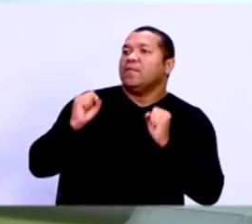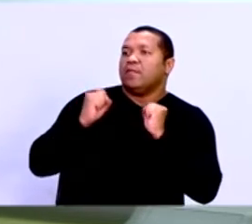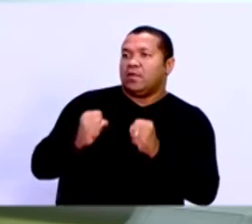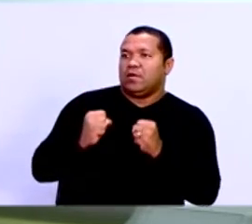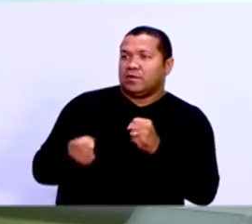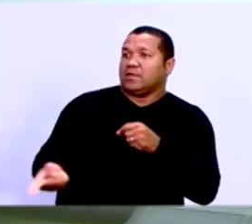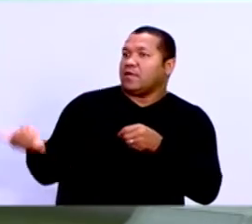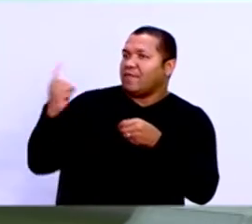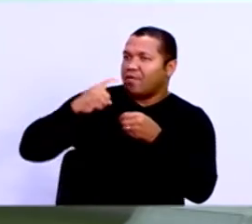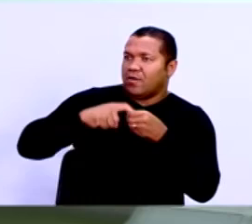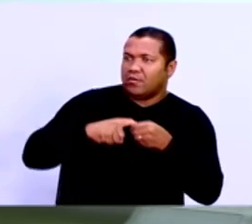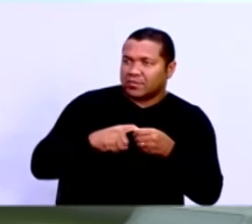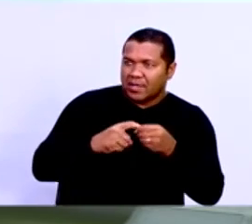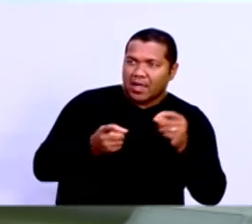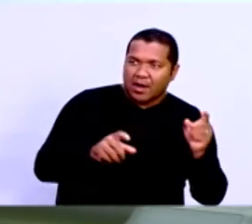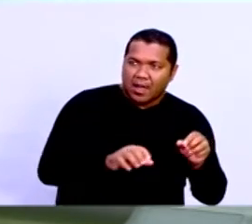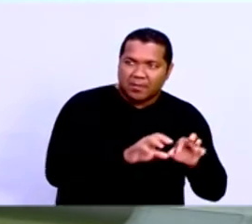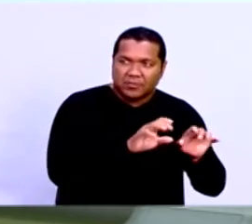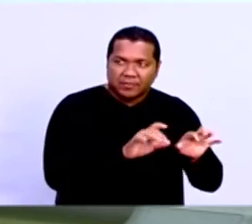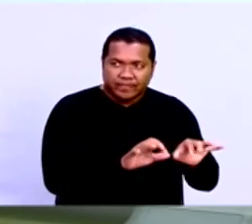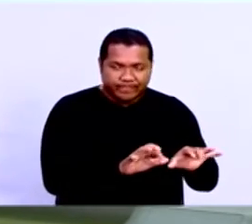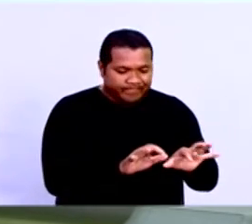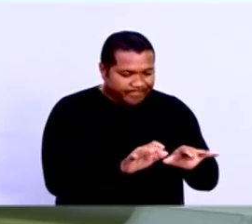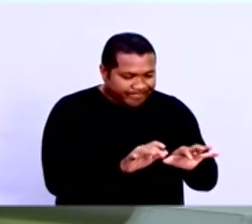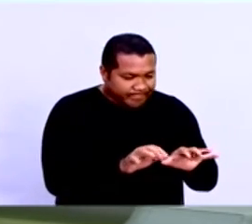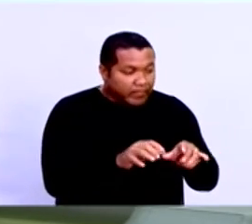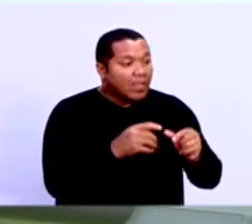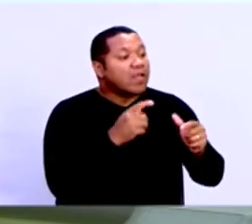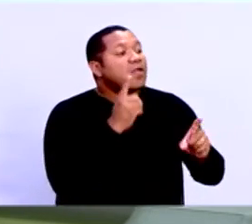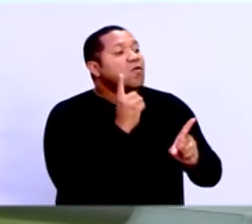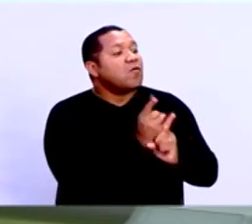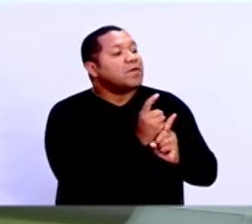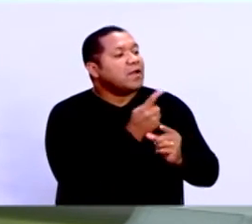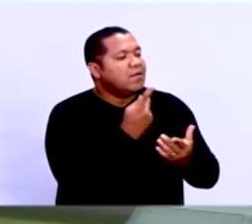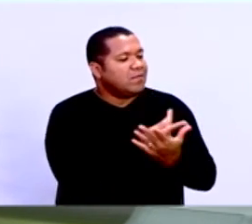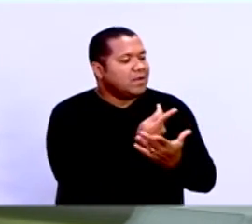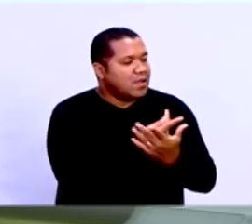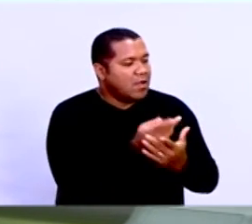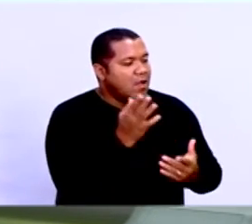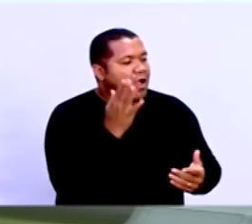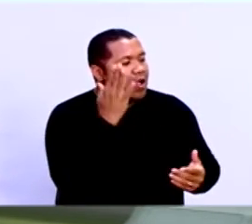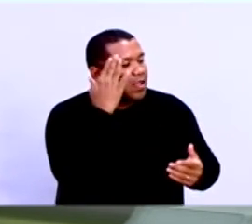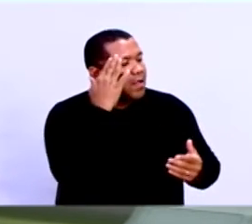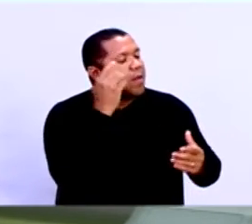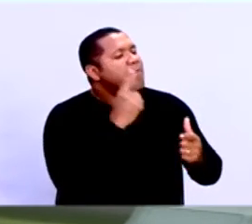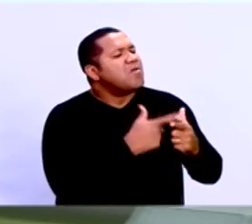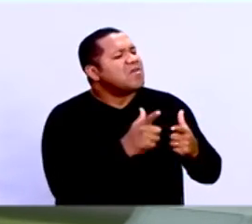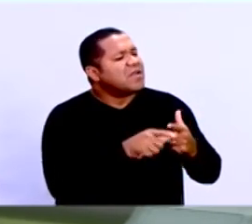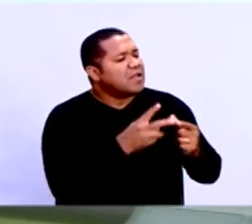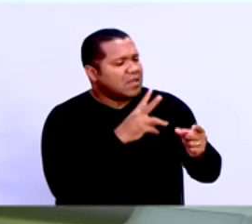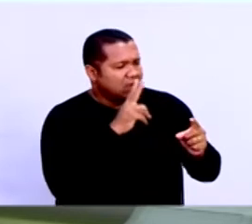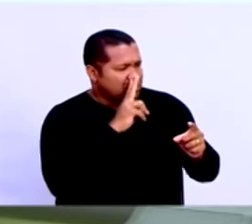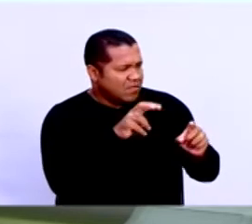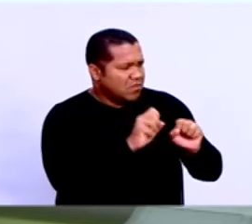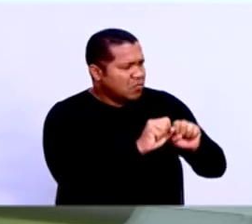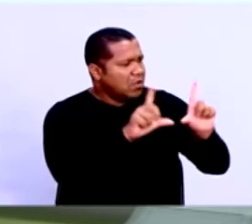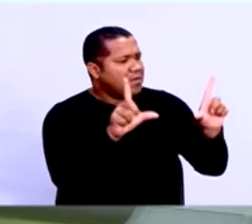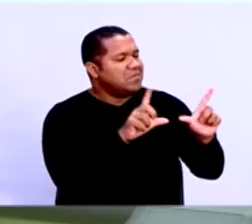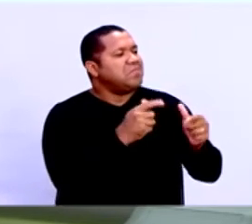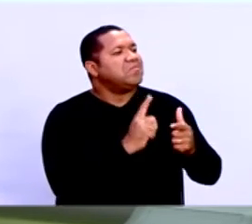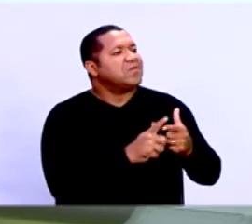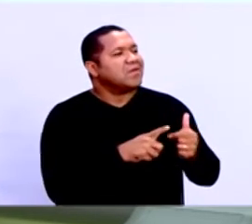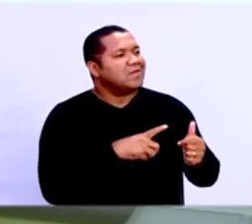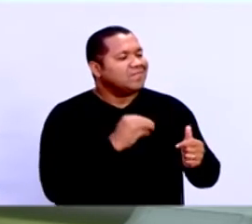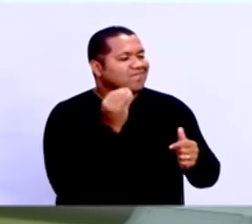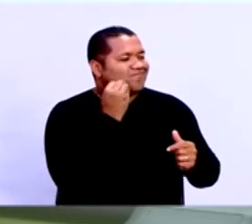volta pro parte decodificação ver onde é que tal erro achar linha porque que não reconheceu né